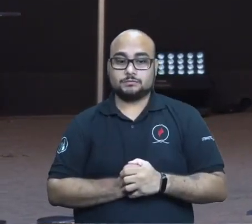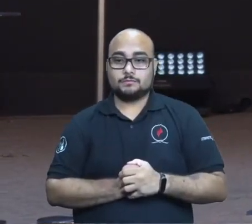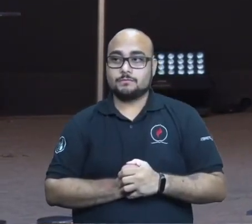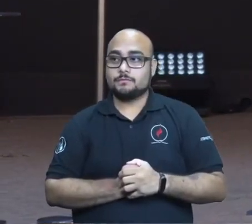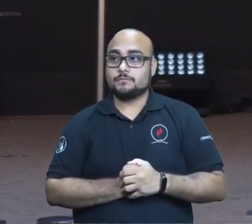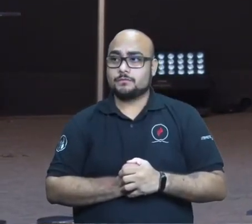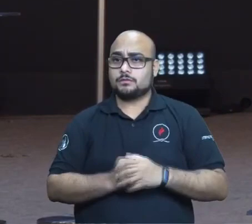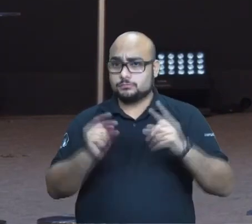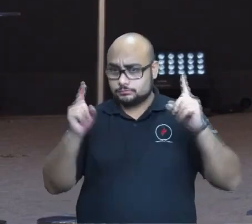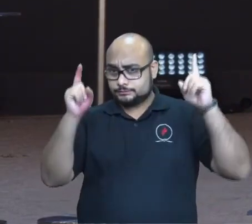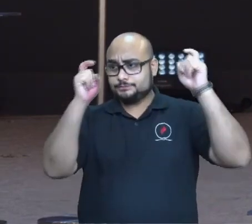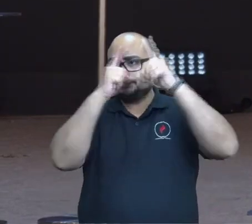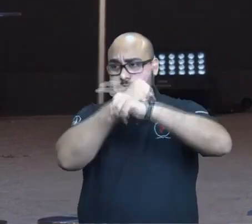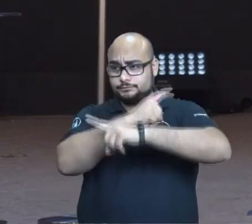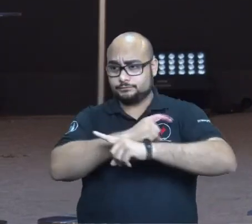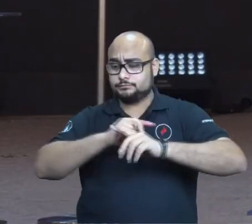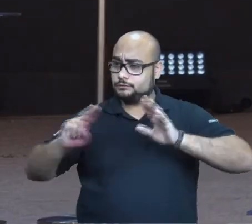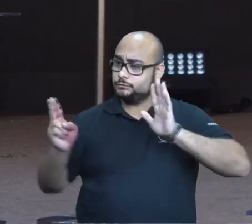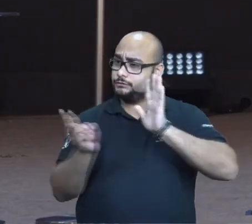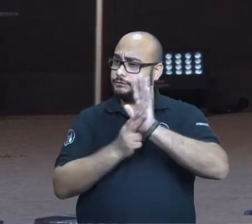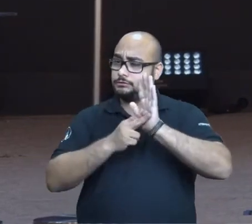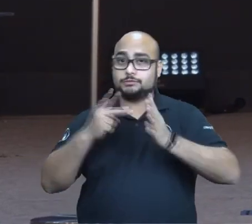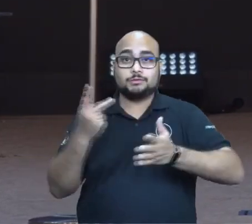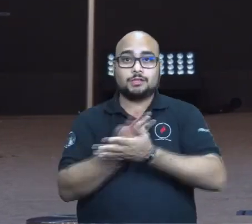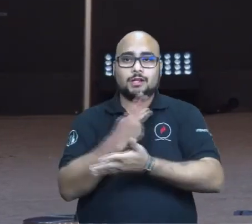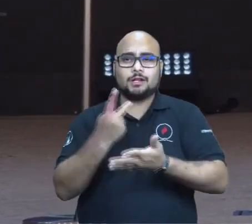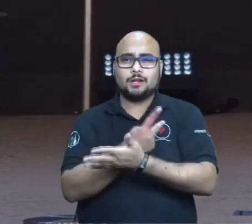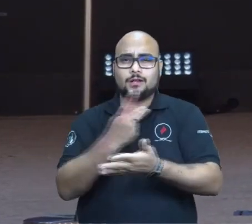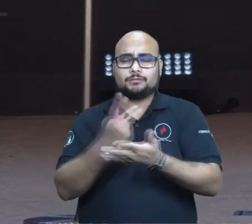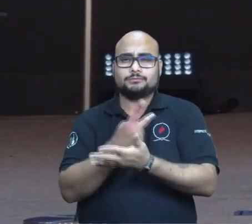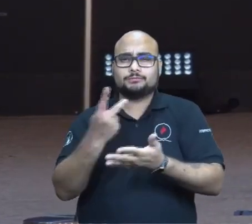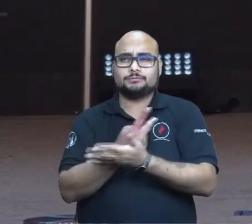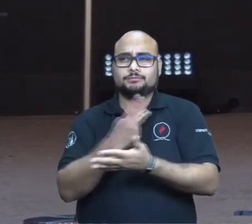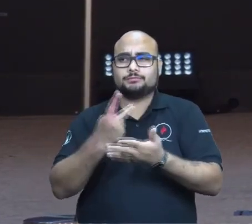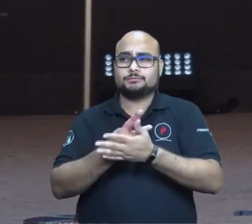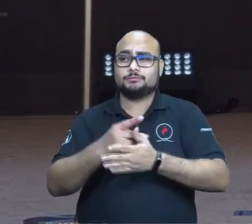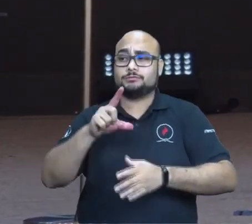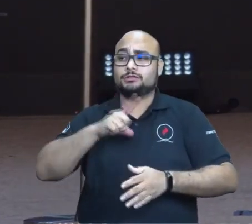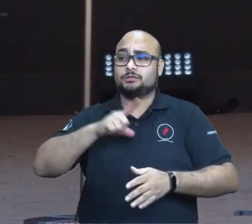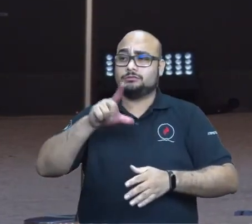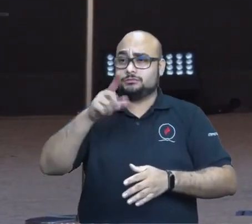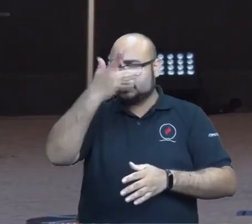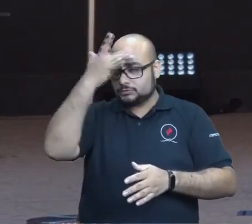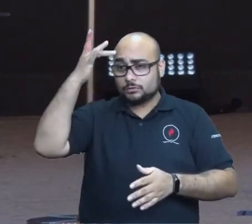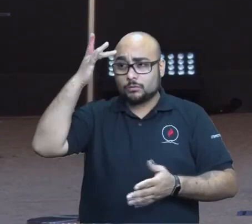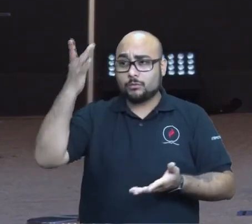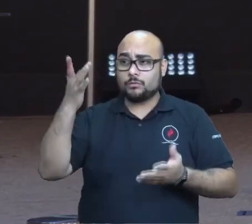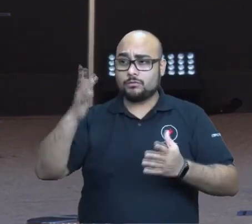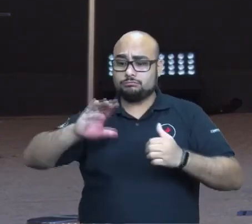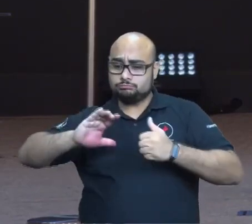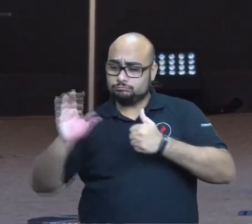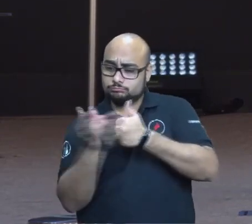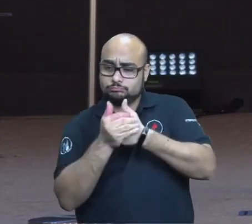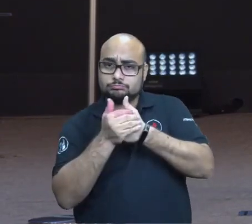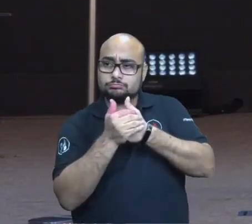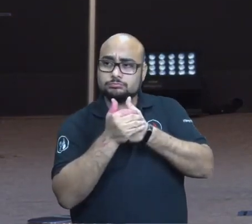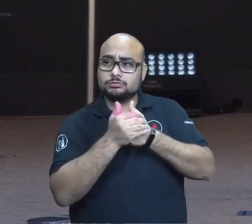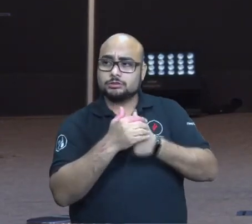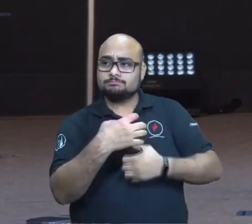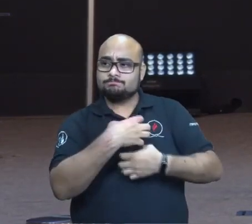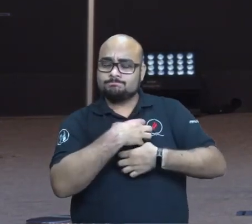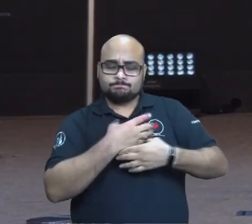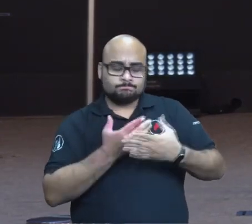é por isso que tem gente ó quietinha vivendo suas dores flagelado por dentro estraçalhado